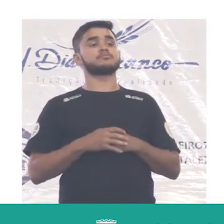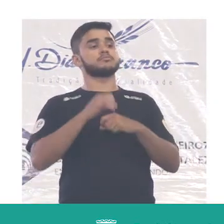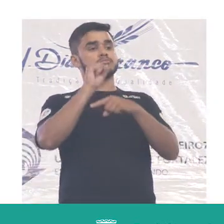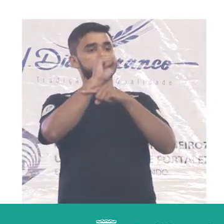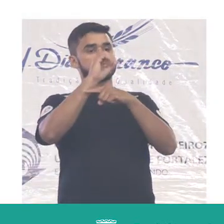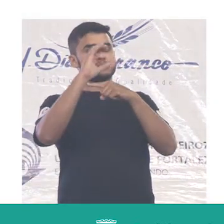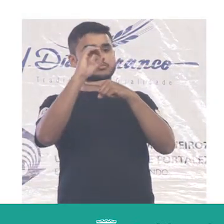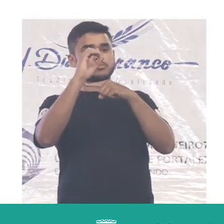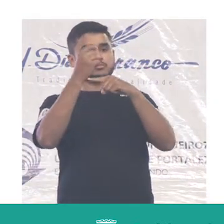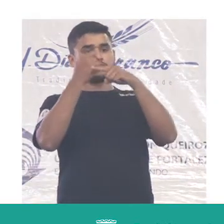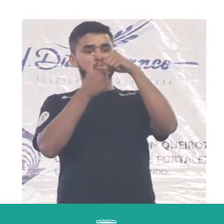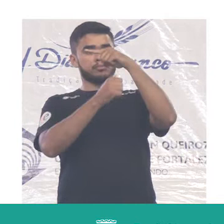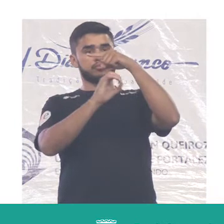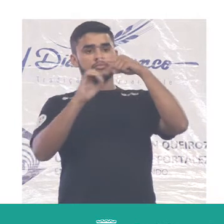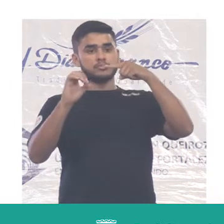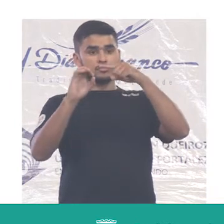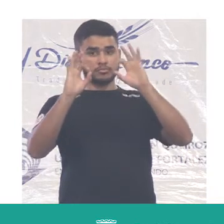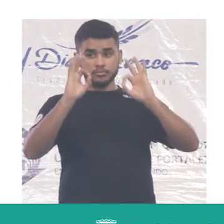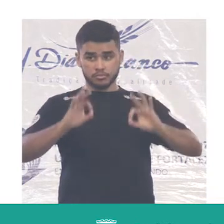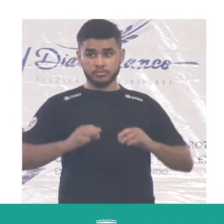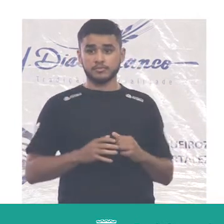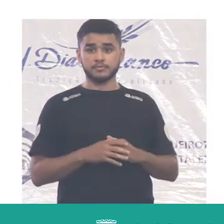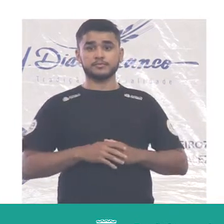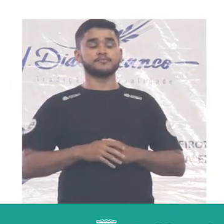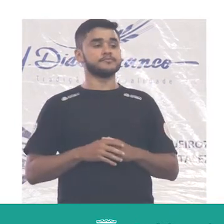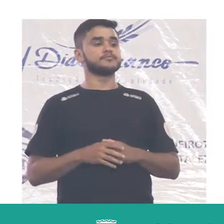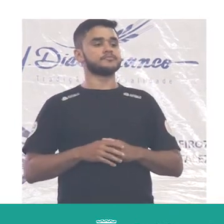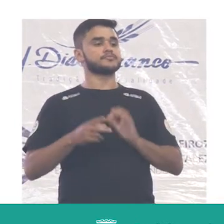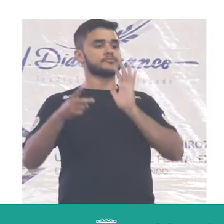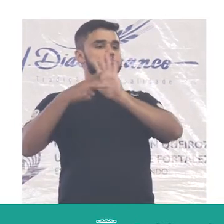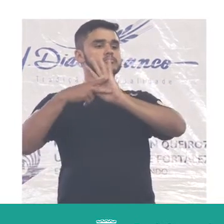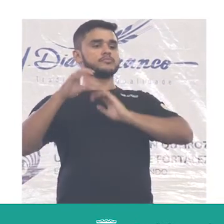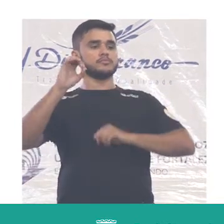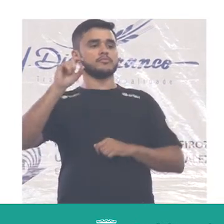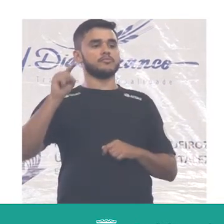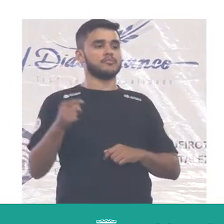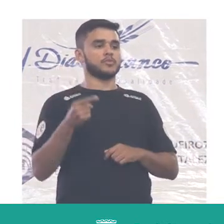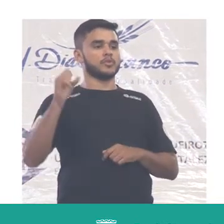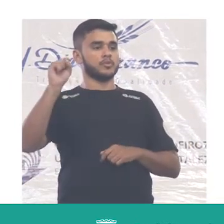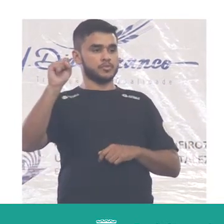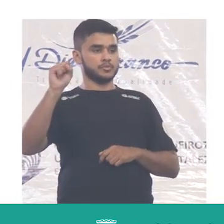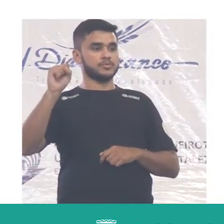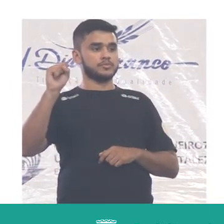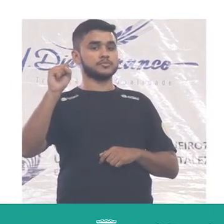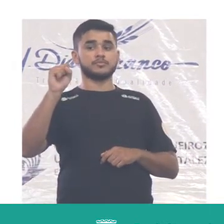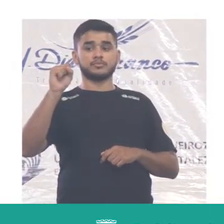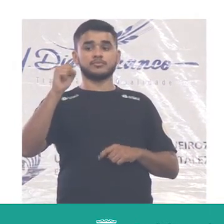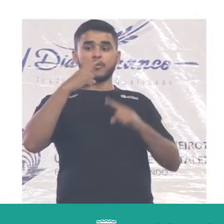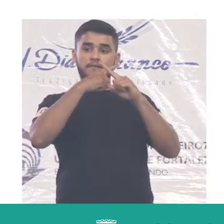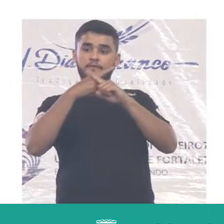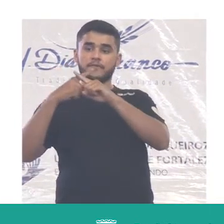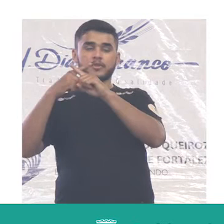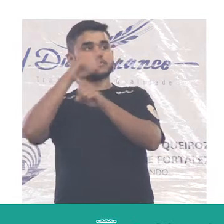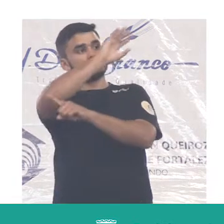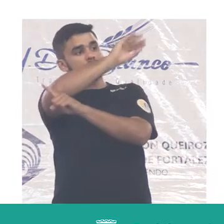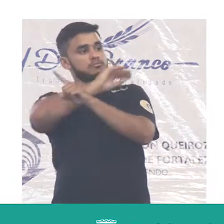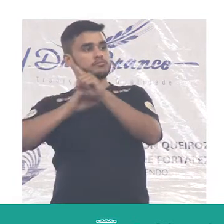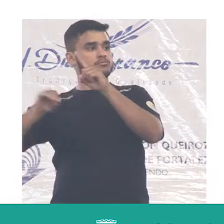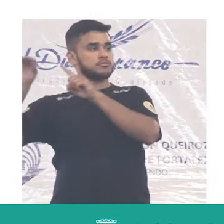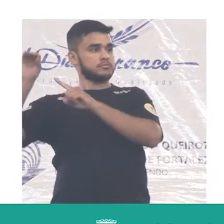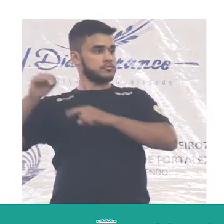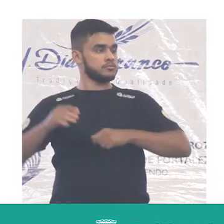80 sobre 100. Fica 0,8 vezes o valor que tem lá. Então aqui eu tenho